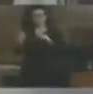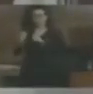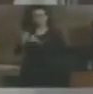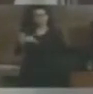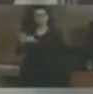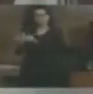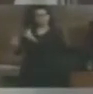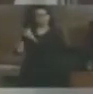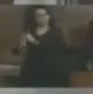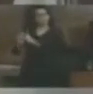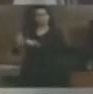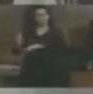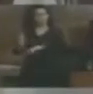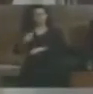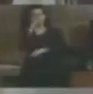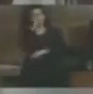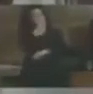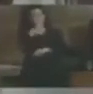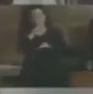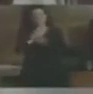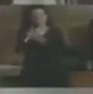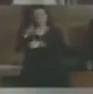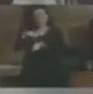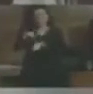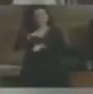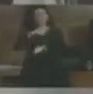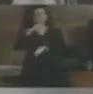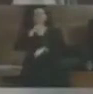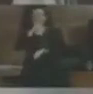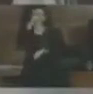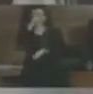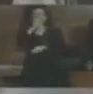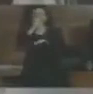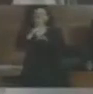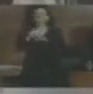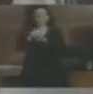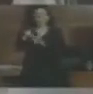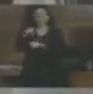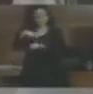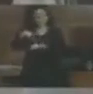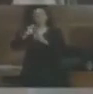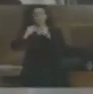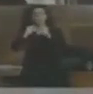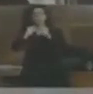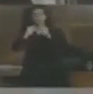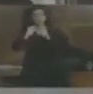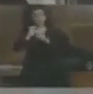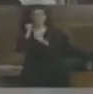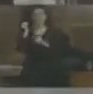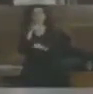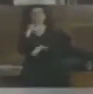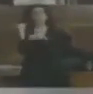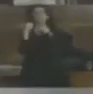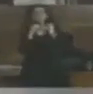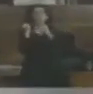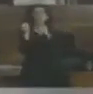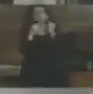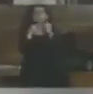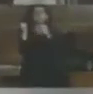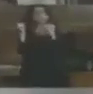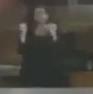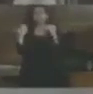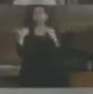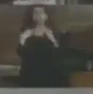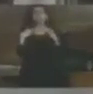do Brasil. E se transformar essas imundícias em inimigo do Brasil, se a polícia pegar 5, lê os direitos